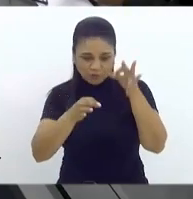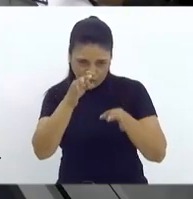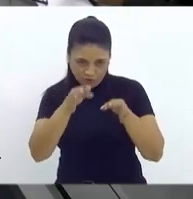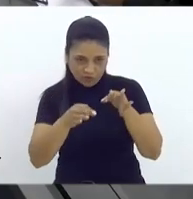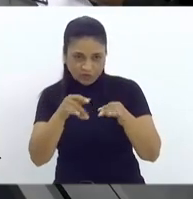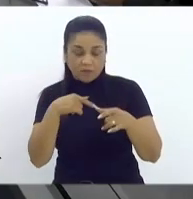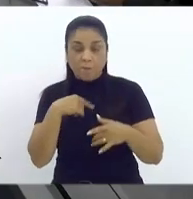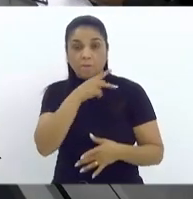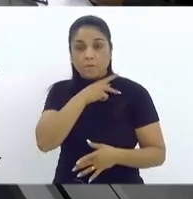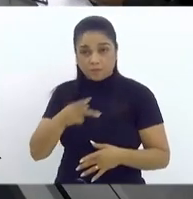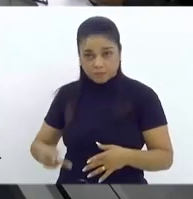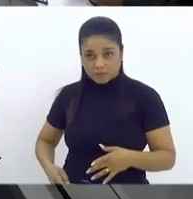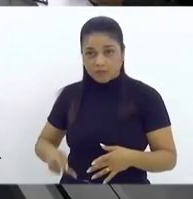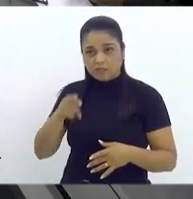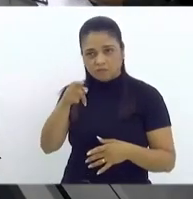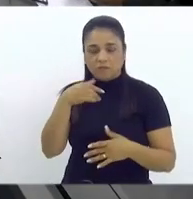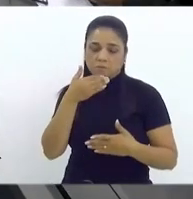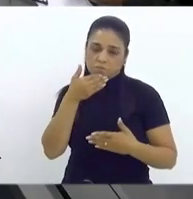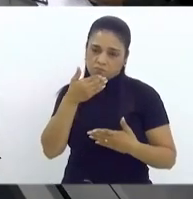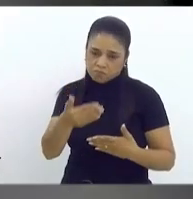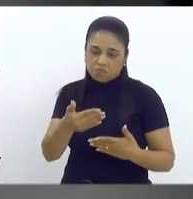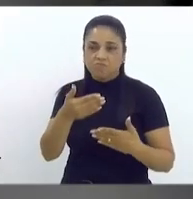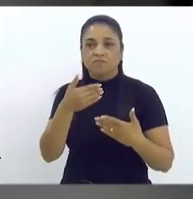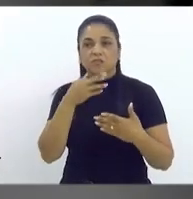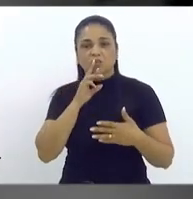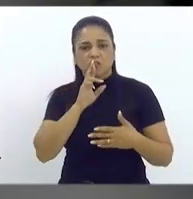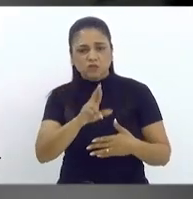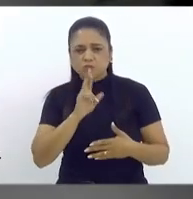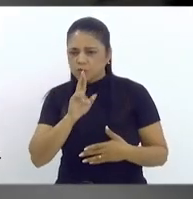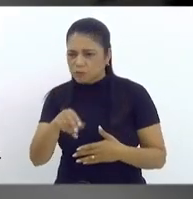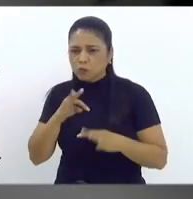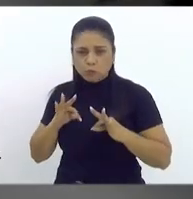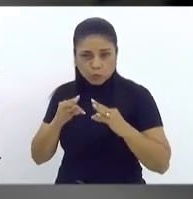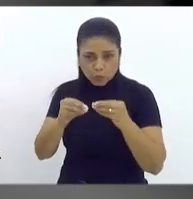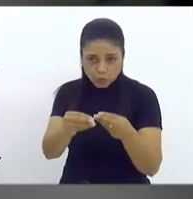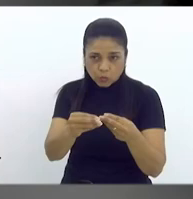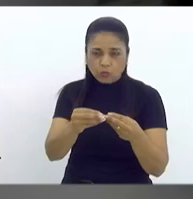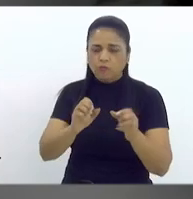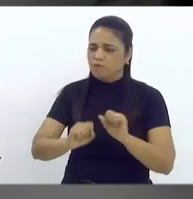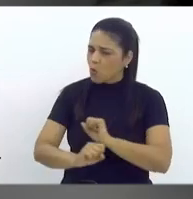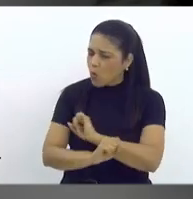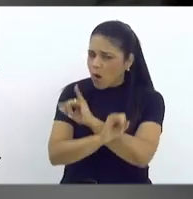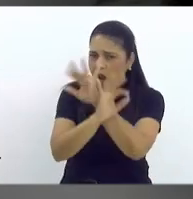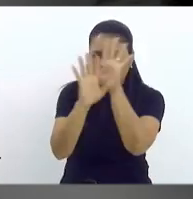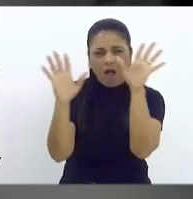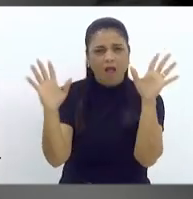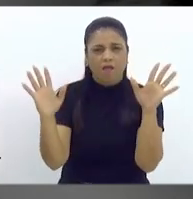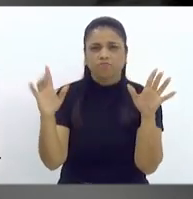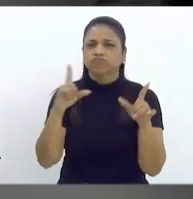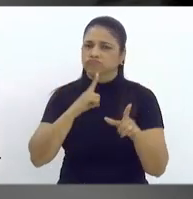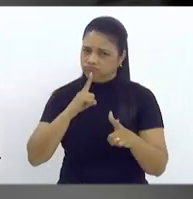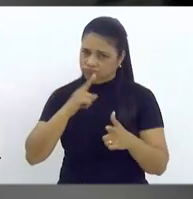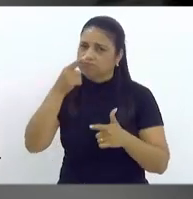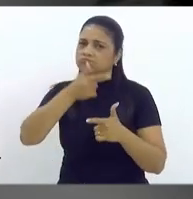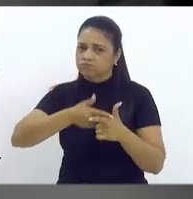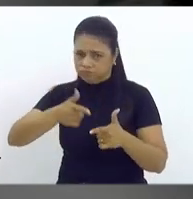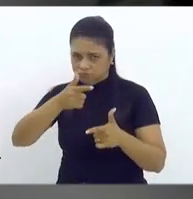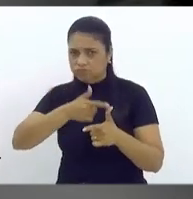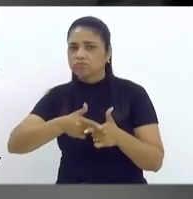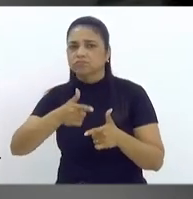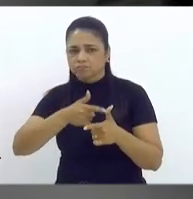que a presidente tem sido solícita e respondeu tudo, e a gente está mais do que claro, né, que há um grande problema em